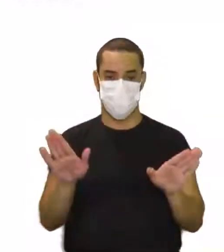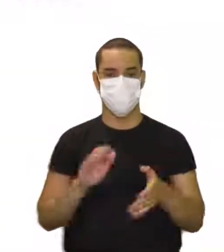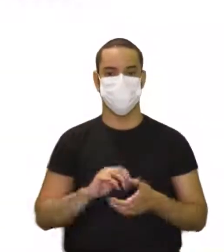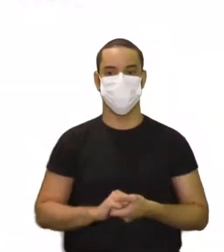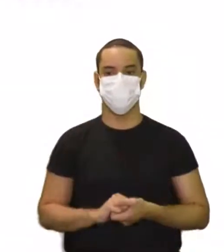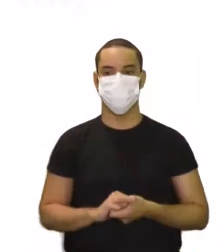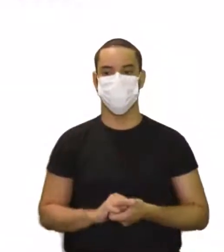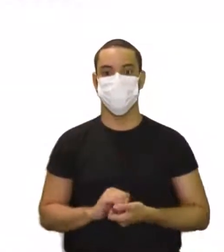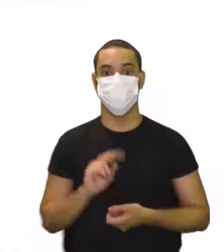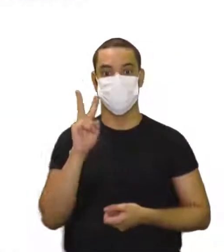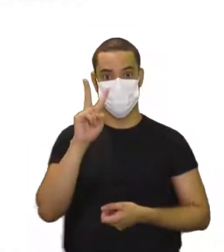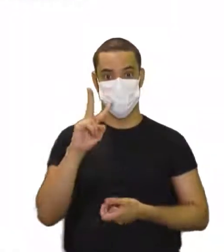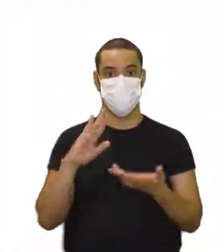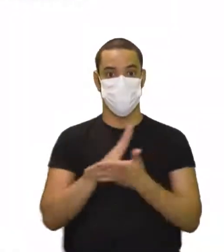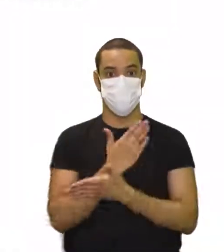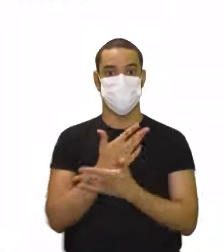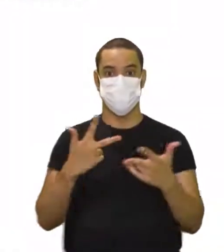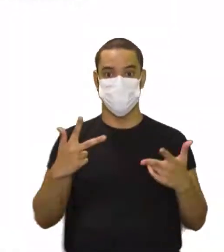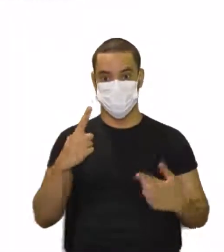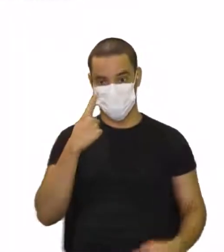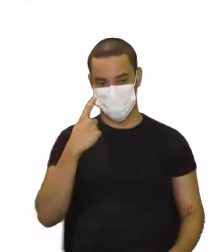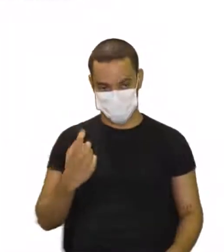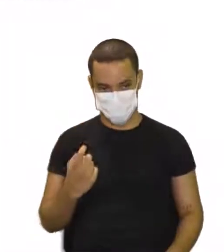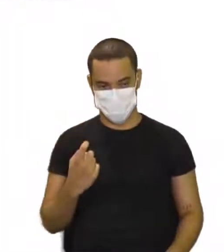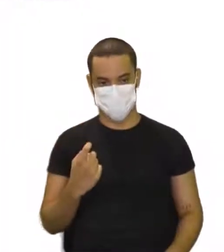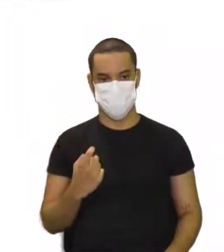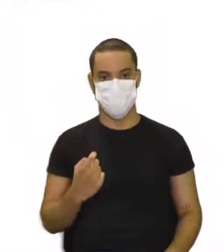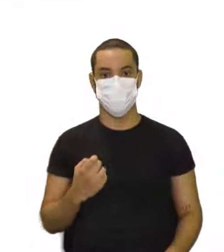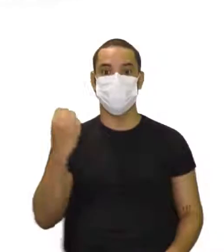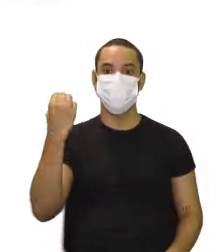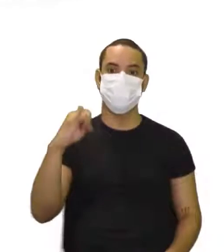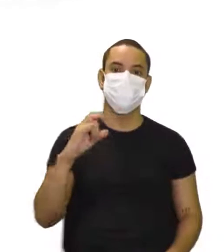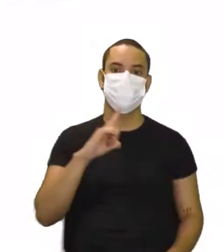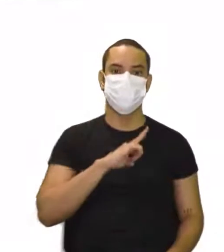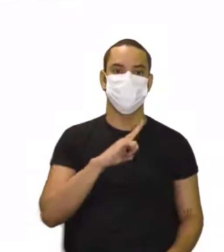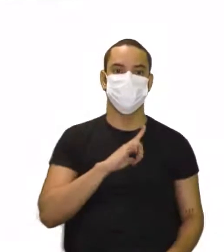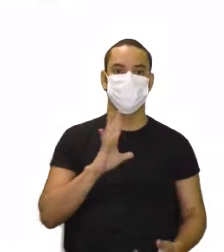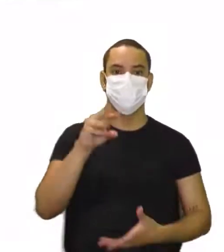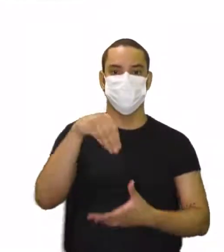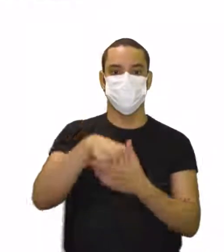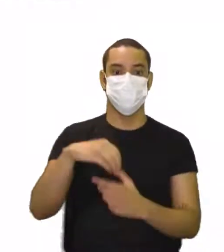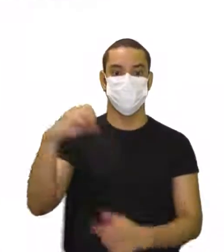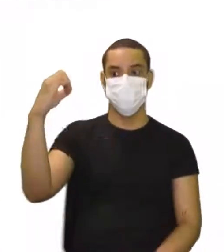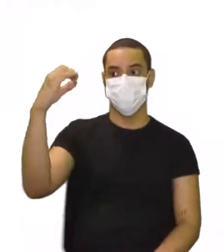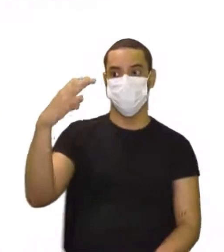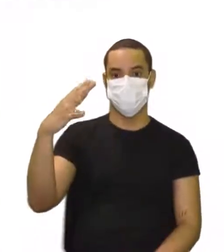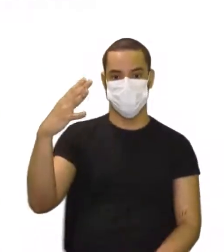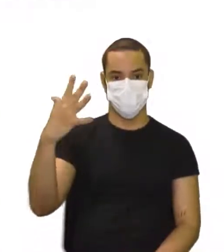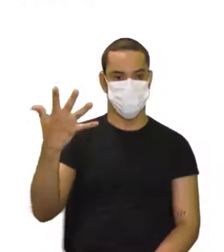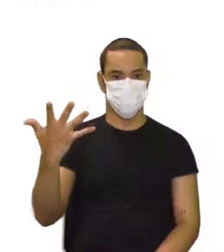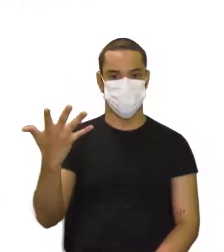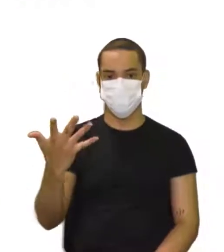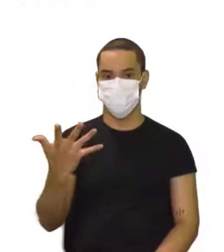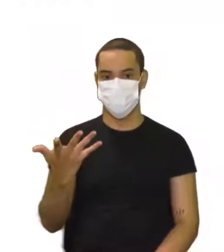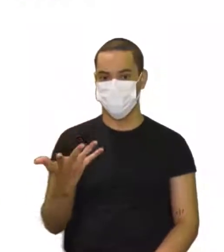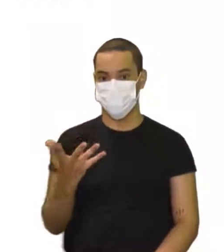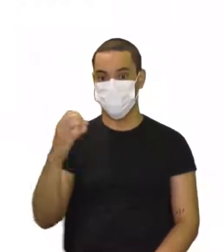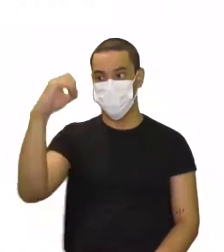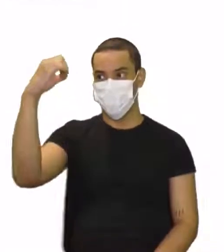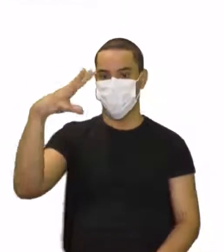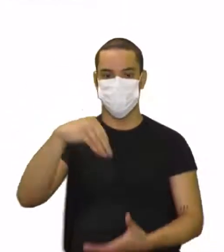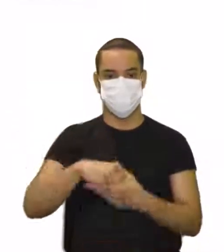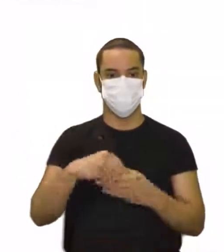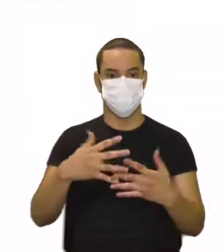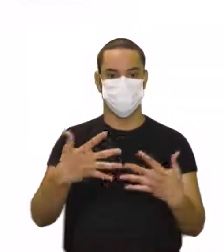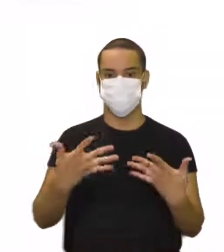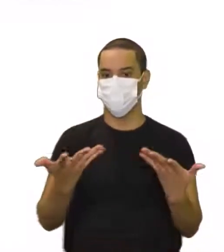aí, veremos alguns casos interessantes. Caso 1, emitindo um pulso de luz dentro de um veículo. Aí pensa, caso em